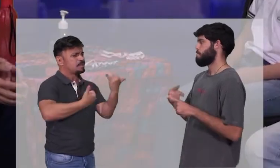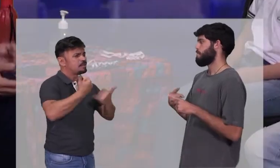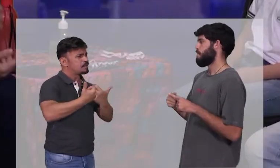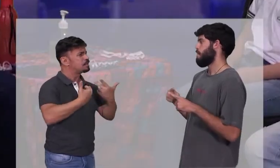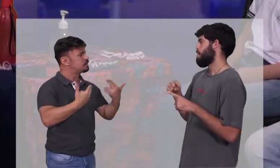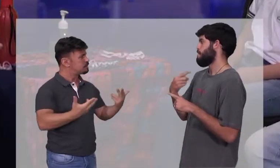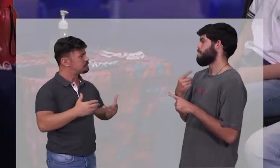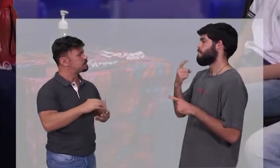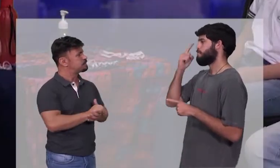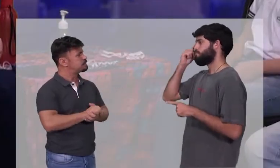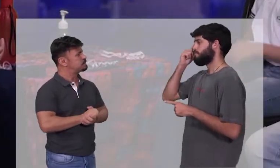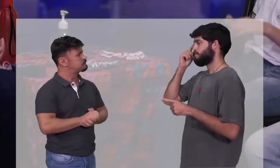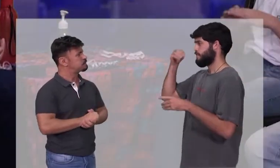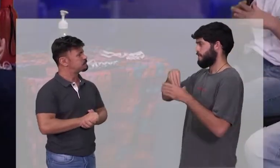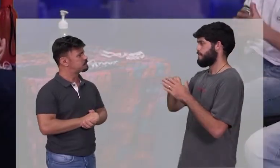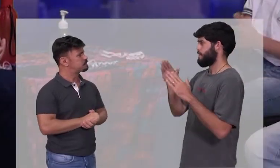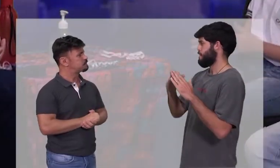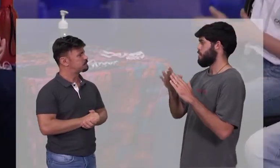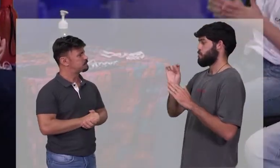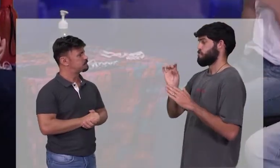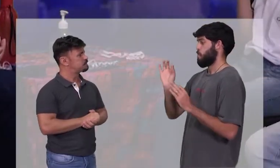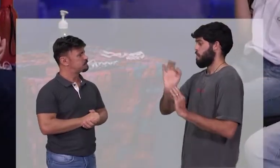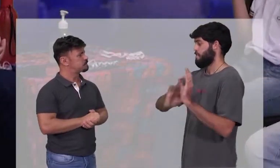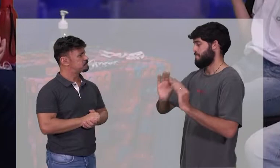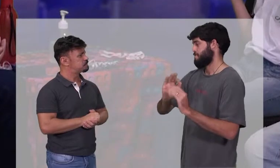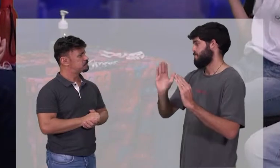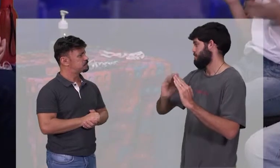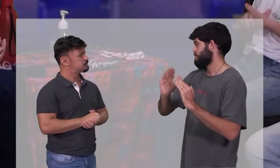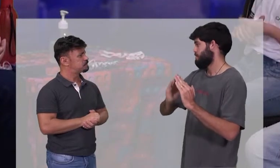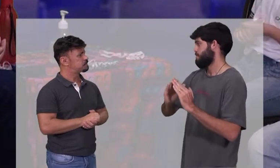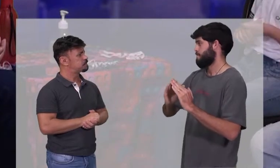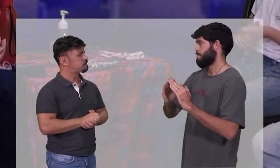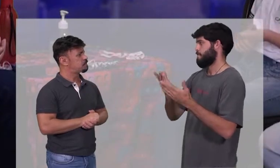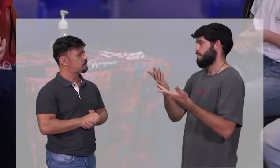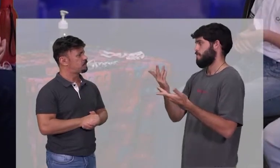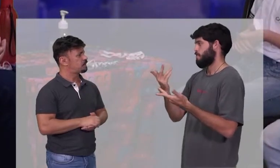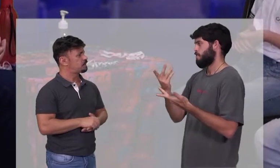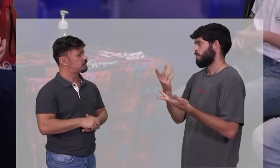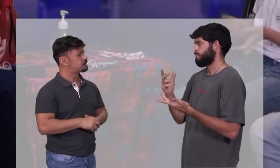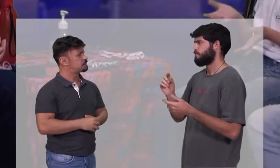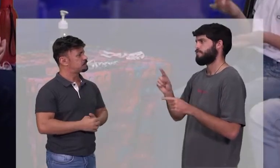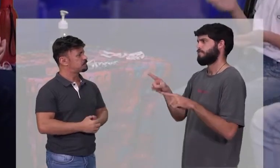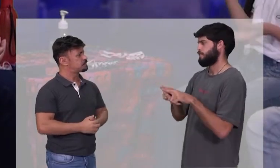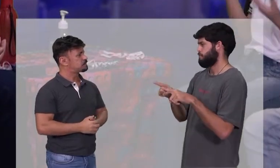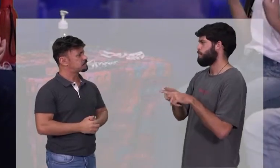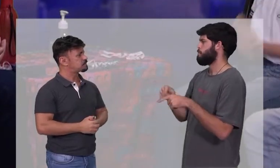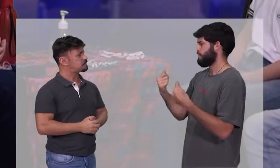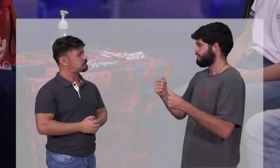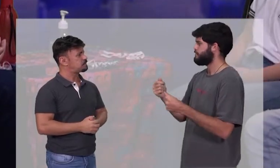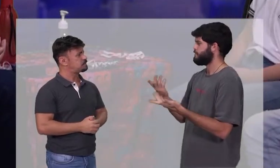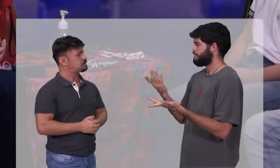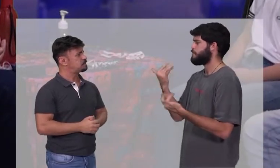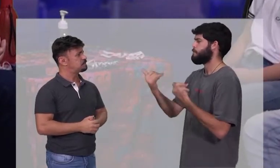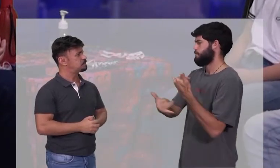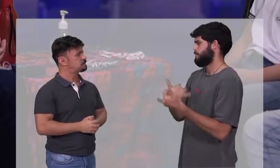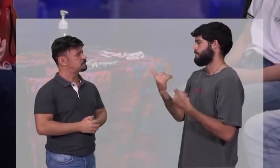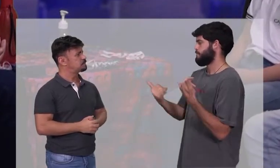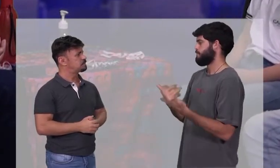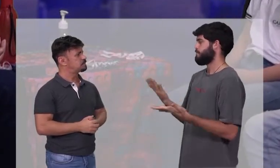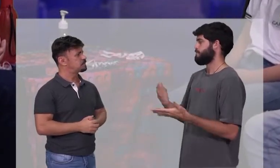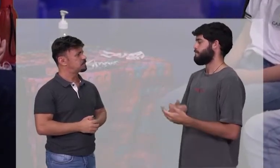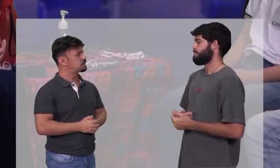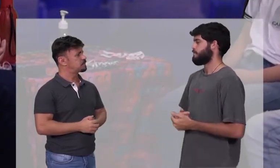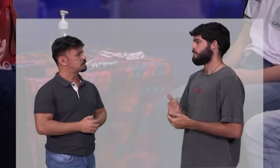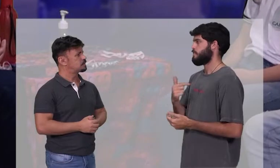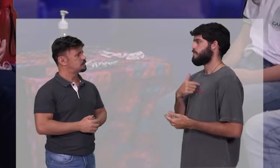pensa que tá dentro de casa, a pessoa só tem que arrumar a casa pra a pessoa ter alguma coisa para fazer. Mas tem que ter lazer também, né?